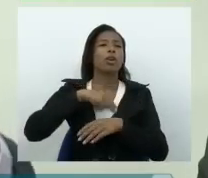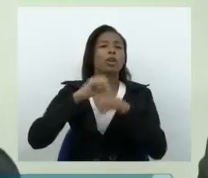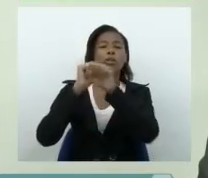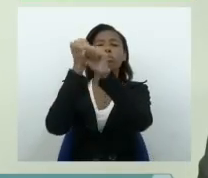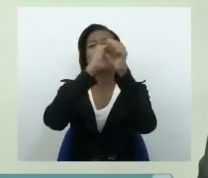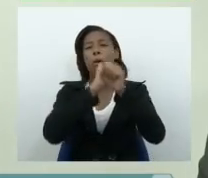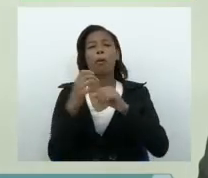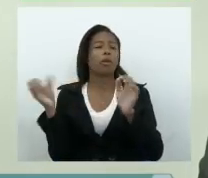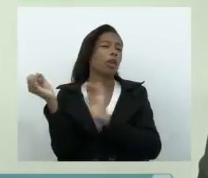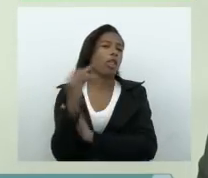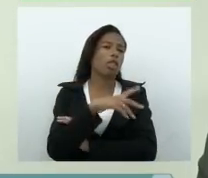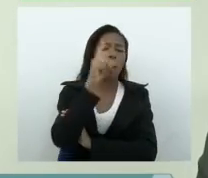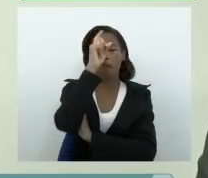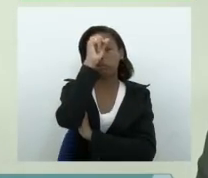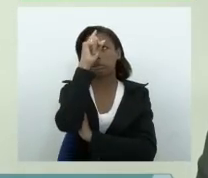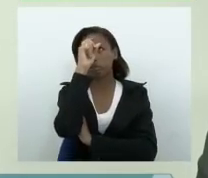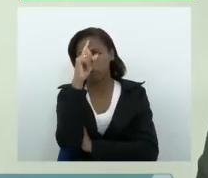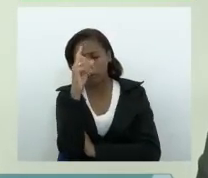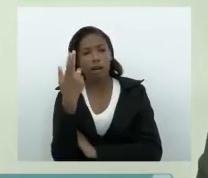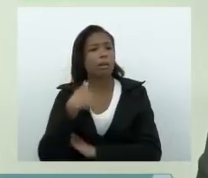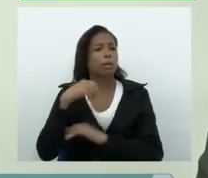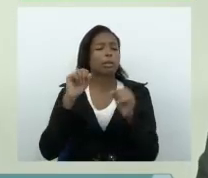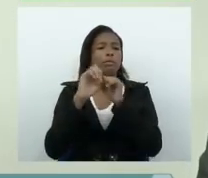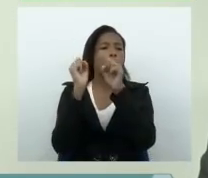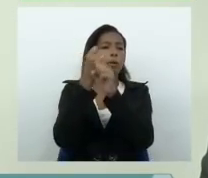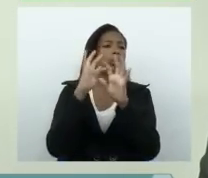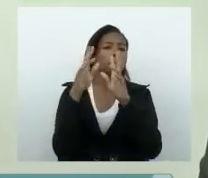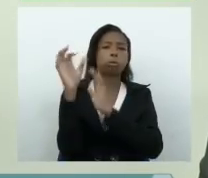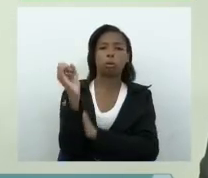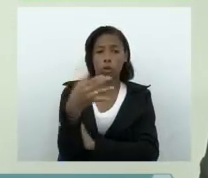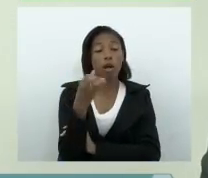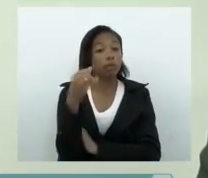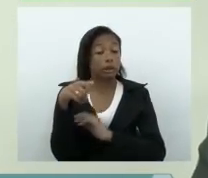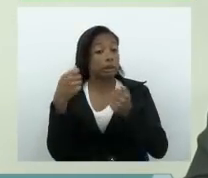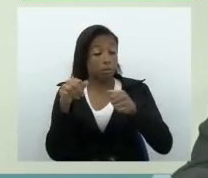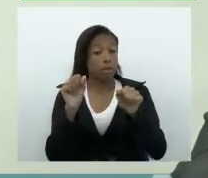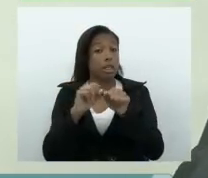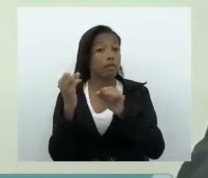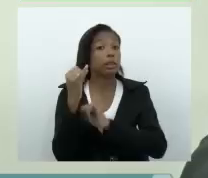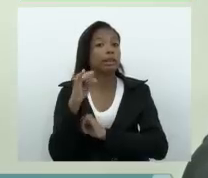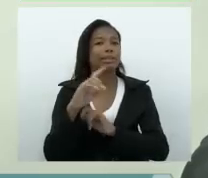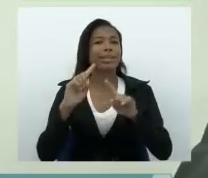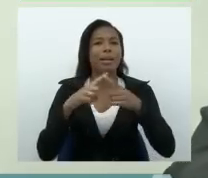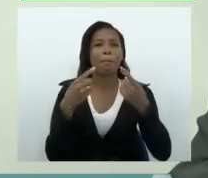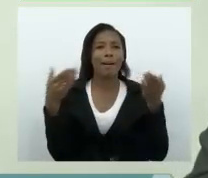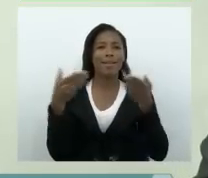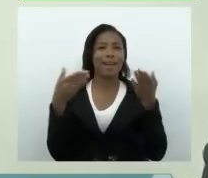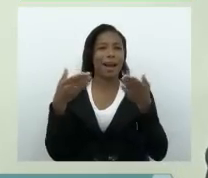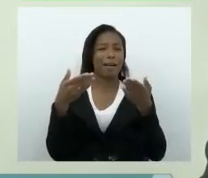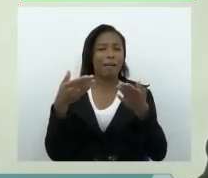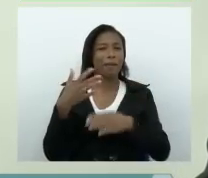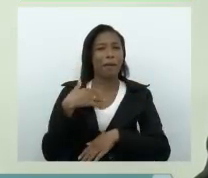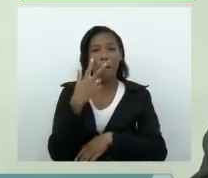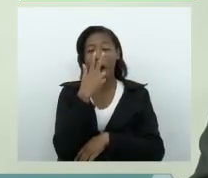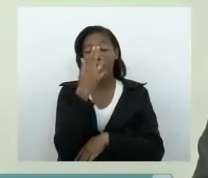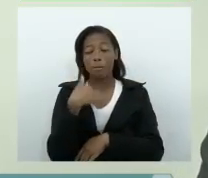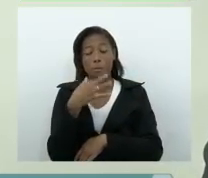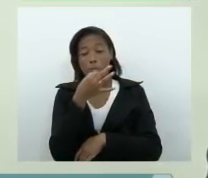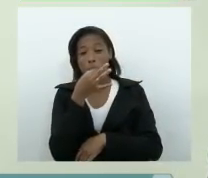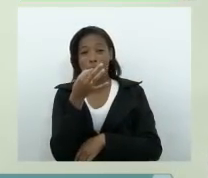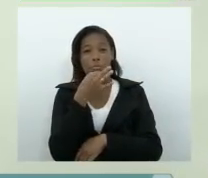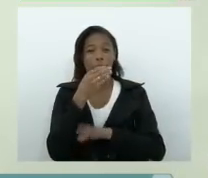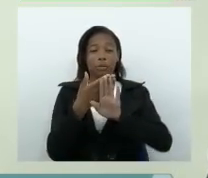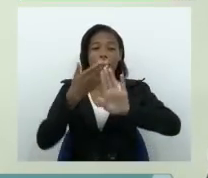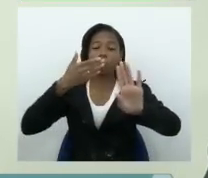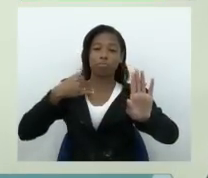construindo hospitais, sair construindo novas unidades. Lógico que tem que se batalhar para isso, mas na minha visão, isso tem que